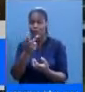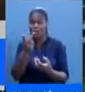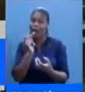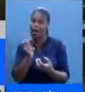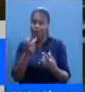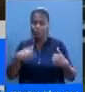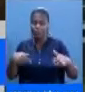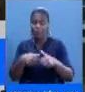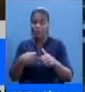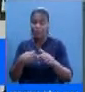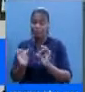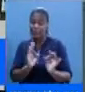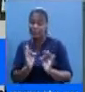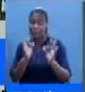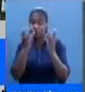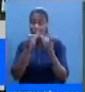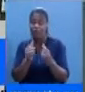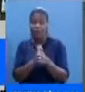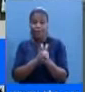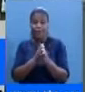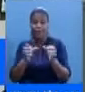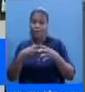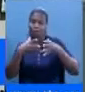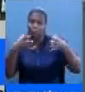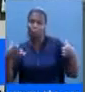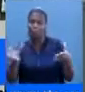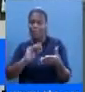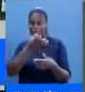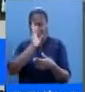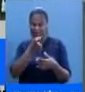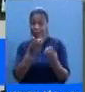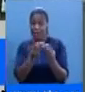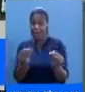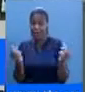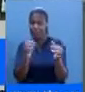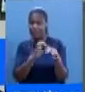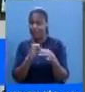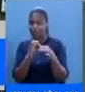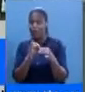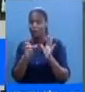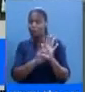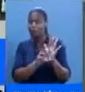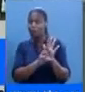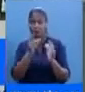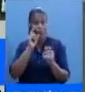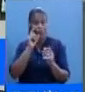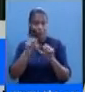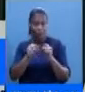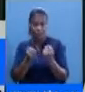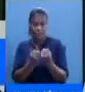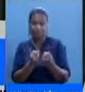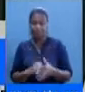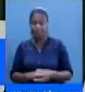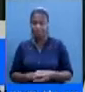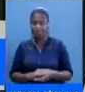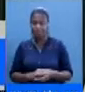contas, aproveita desta vez para alargar os contornos da aplicação material relativa ao regime de proteção social. De